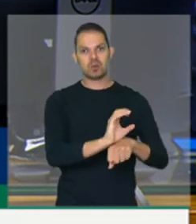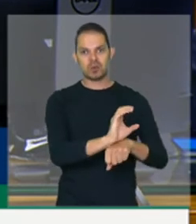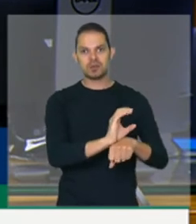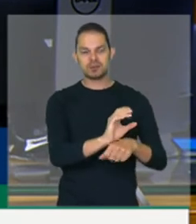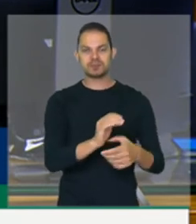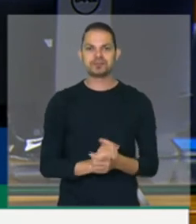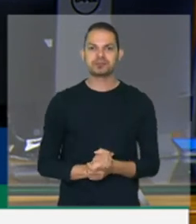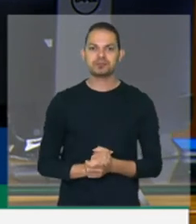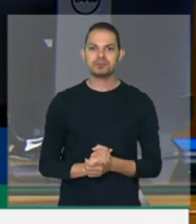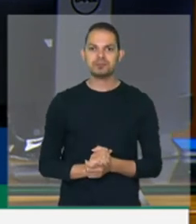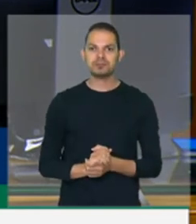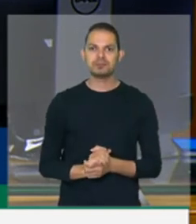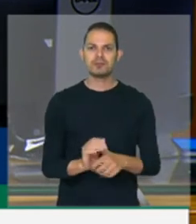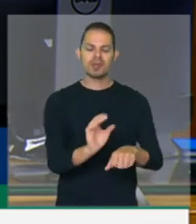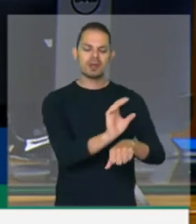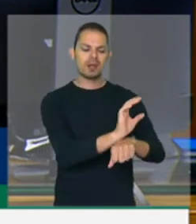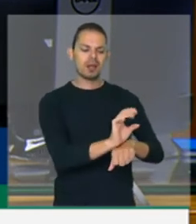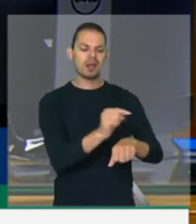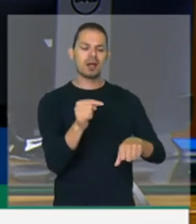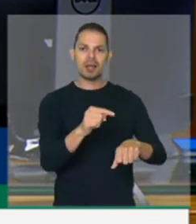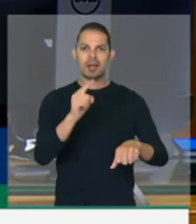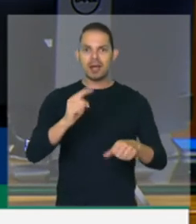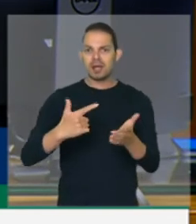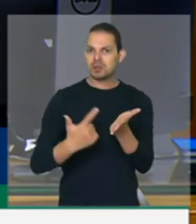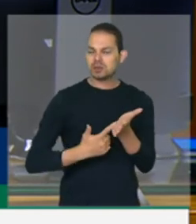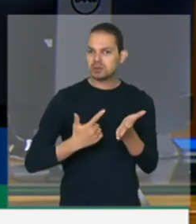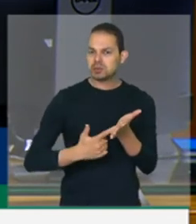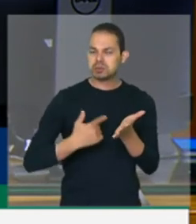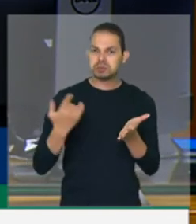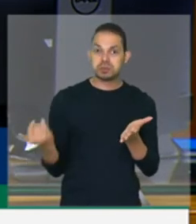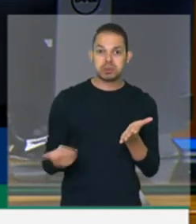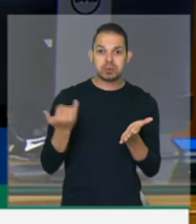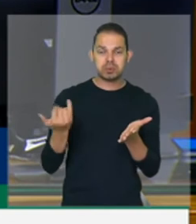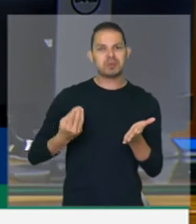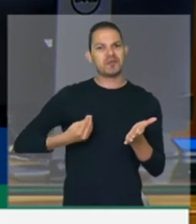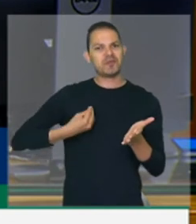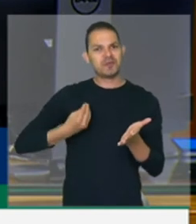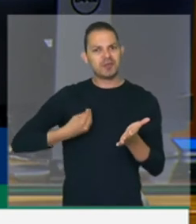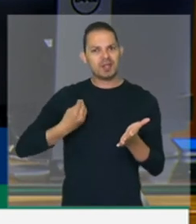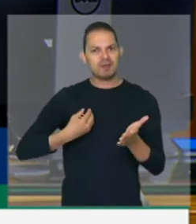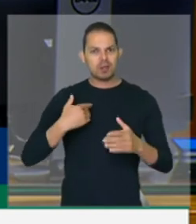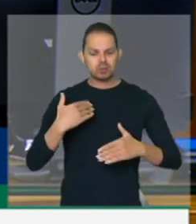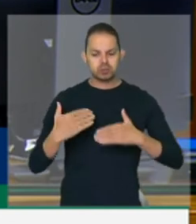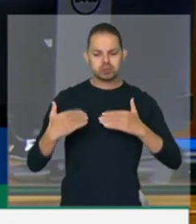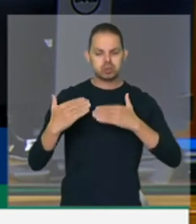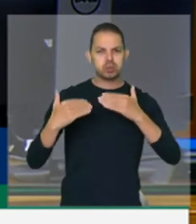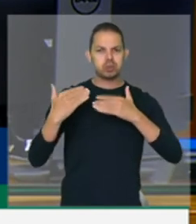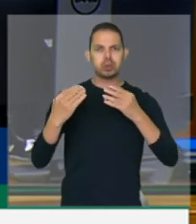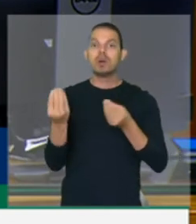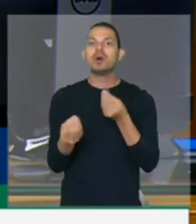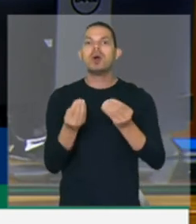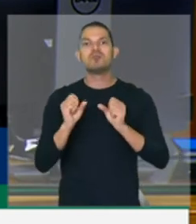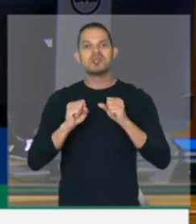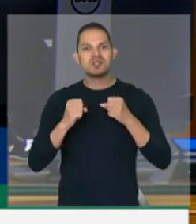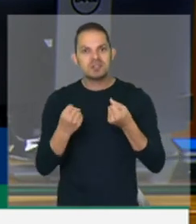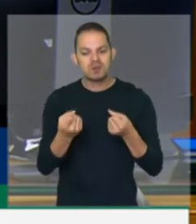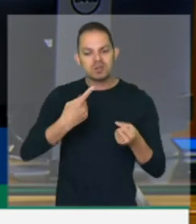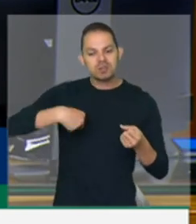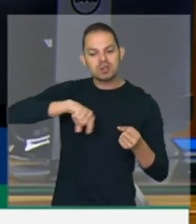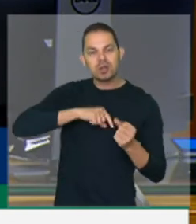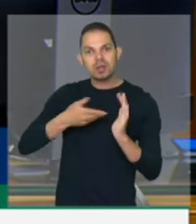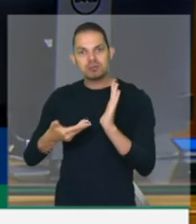Esta Constituição é uma obra viva que vem sendo aperfeiçoada e modernizada pelo esforço contínuo desta Casa e